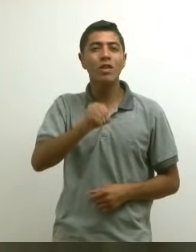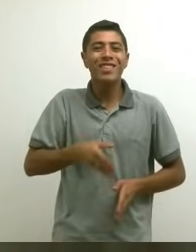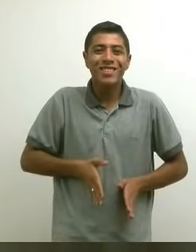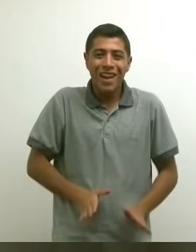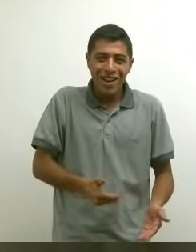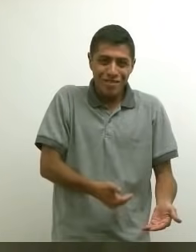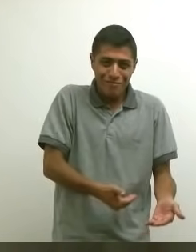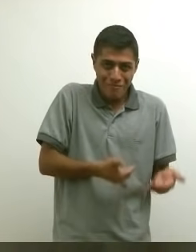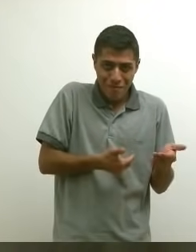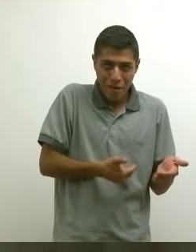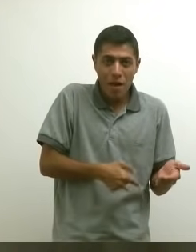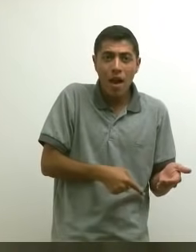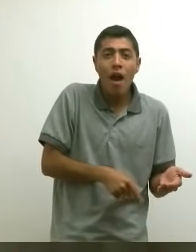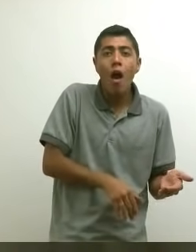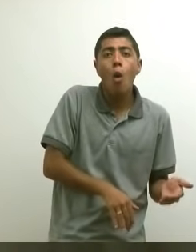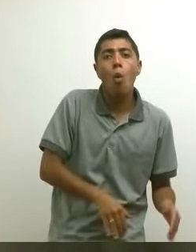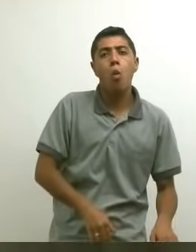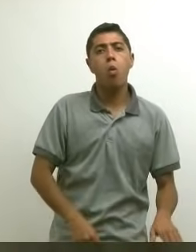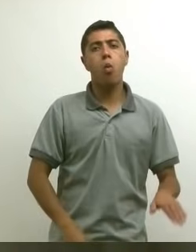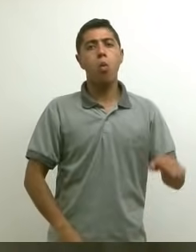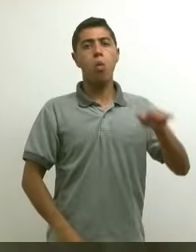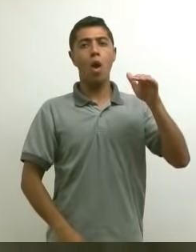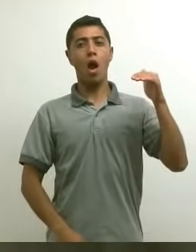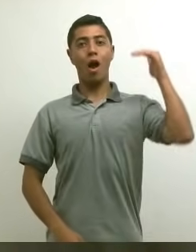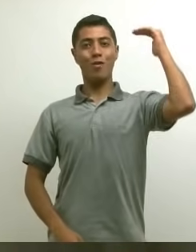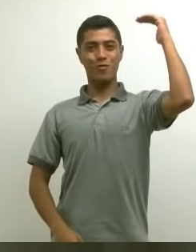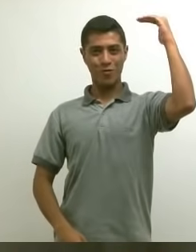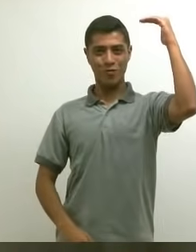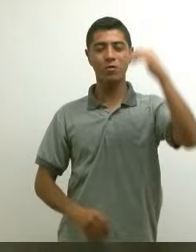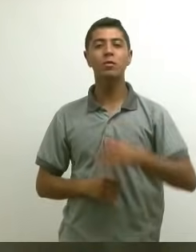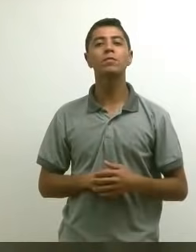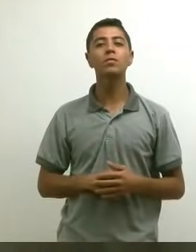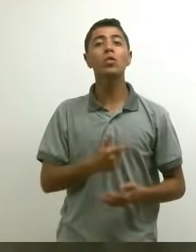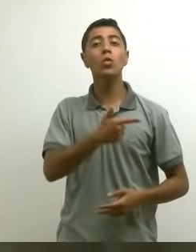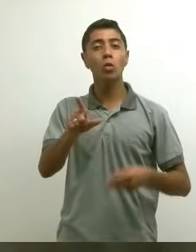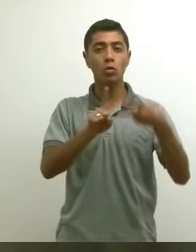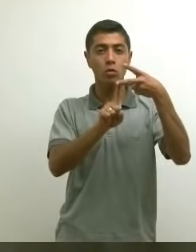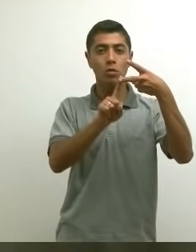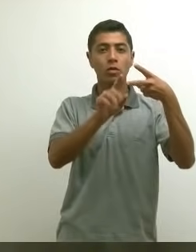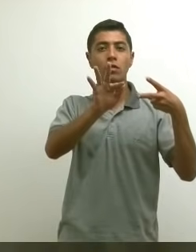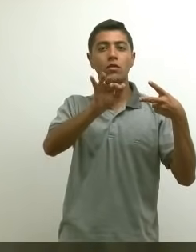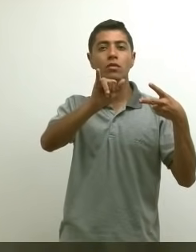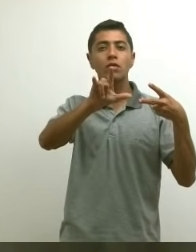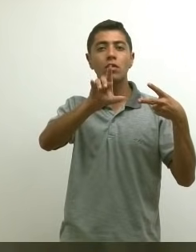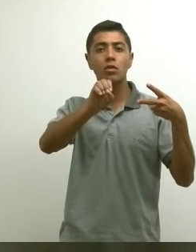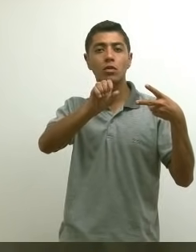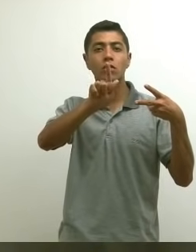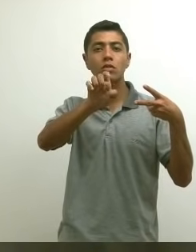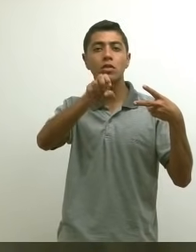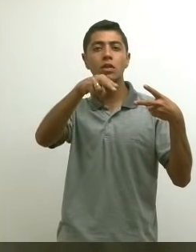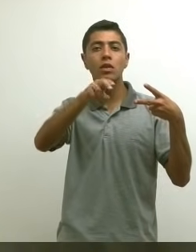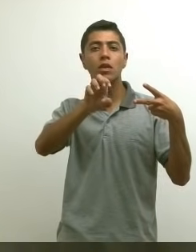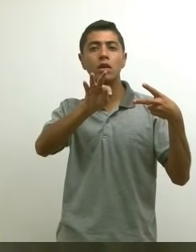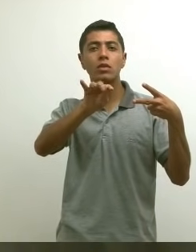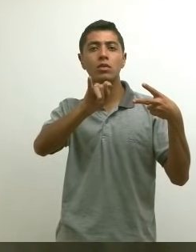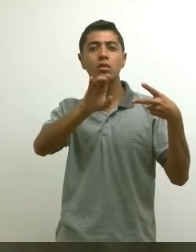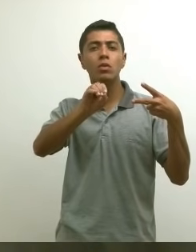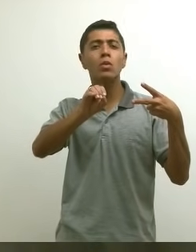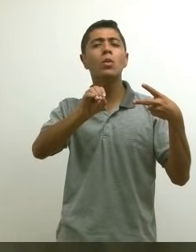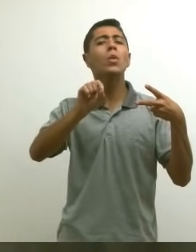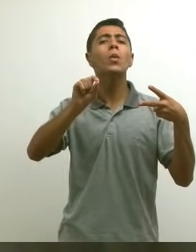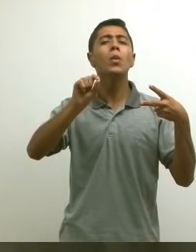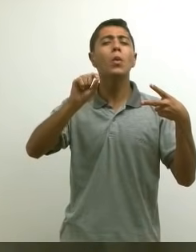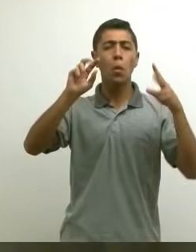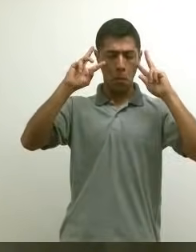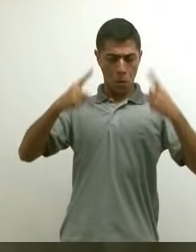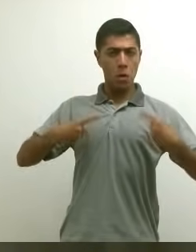quando que o sapiens e desenvolveu mostrar que se desenvolveu é a partir de uma de